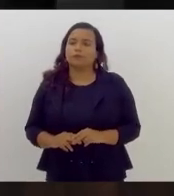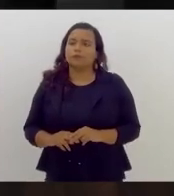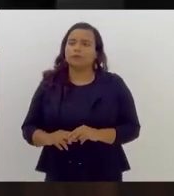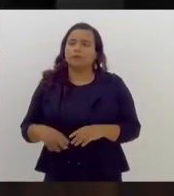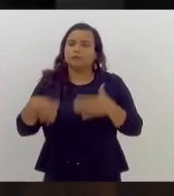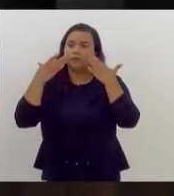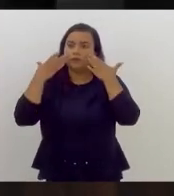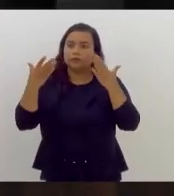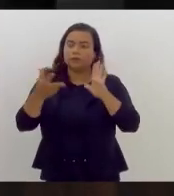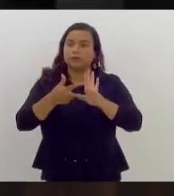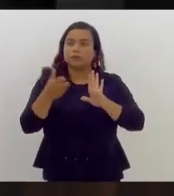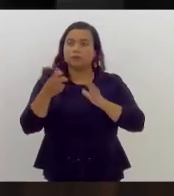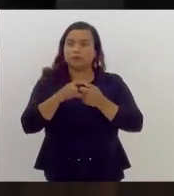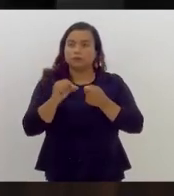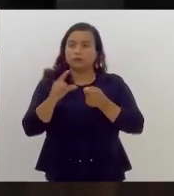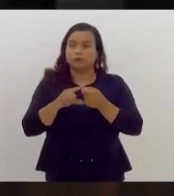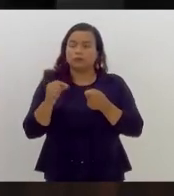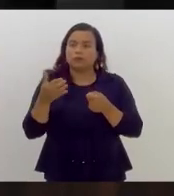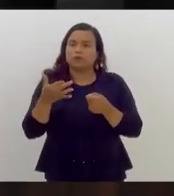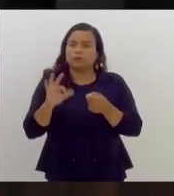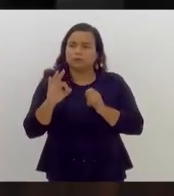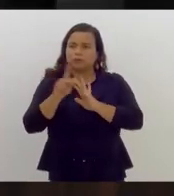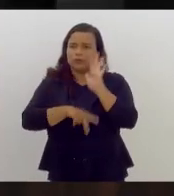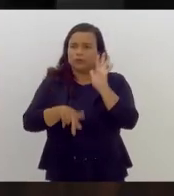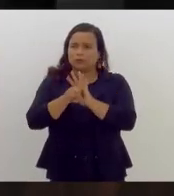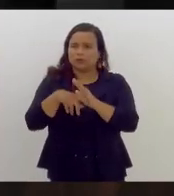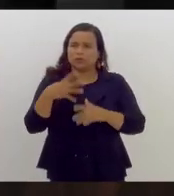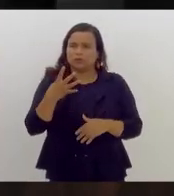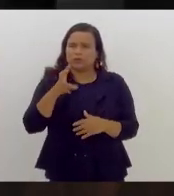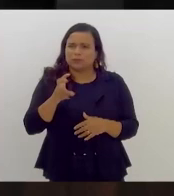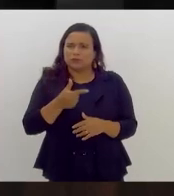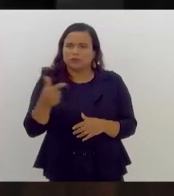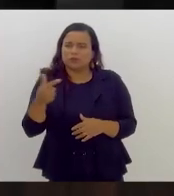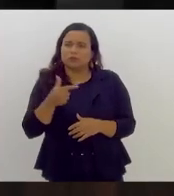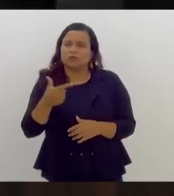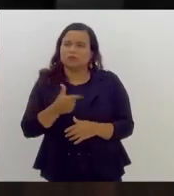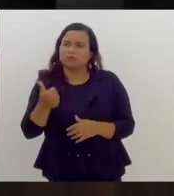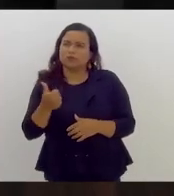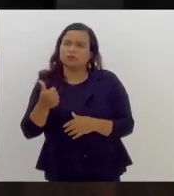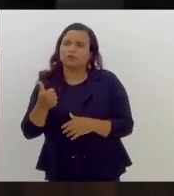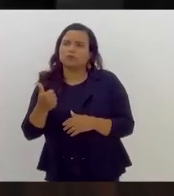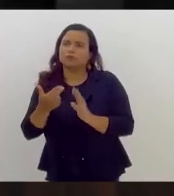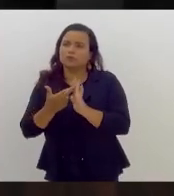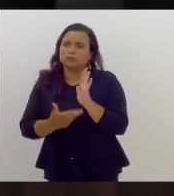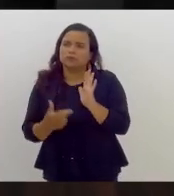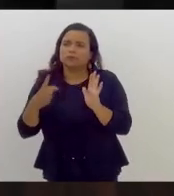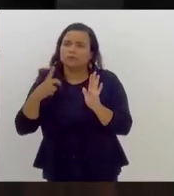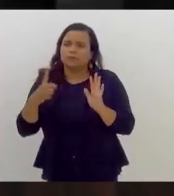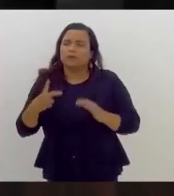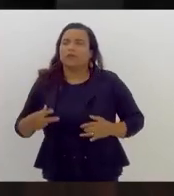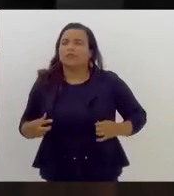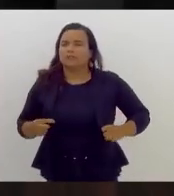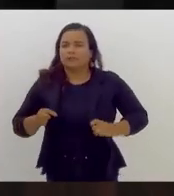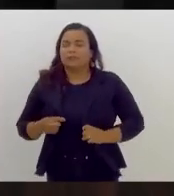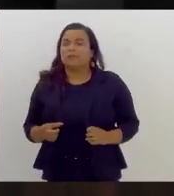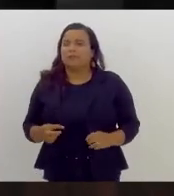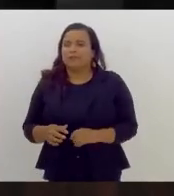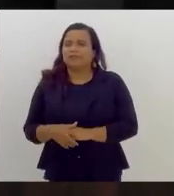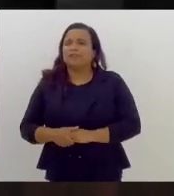Destaque ao veto aposto ao artigo 10º do Projeto de Lei 4522-21, com a seguinte redação.